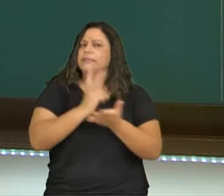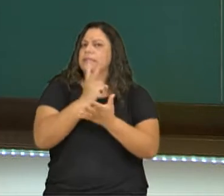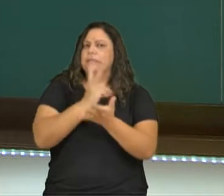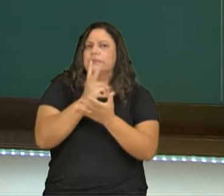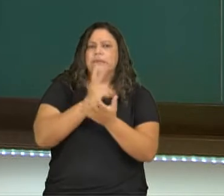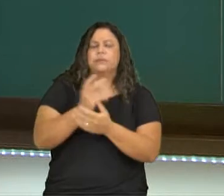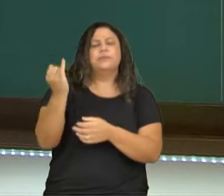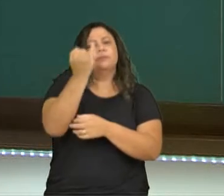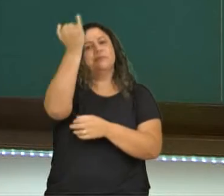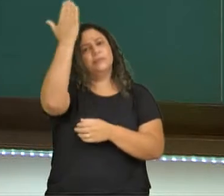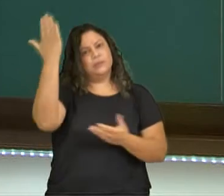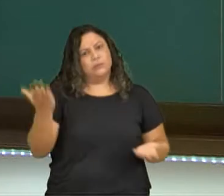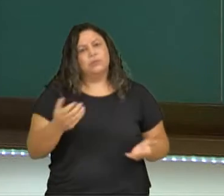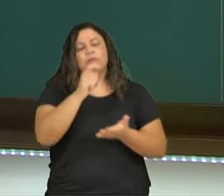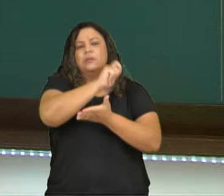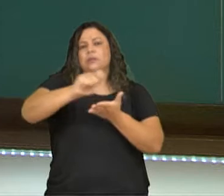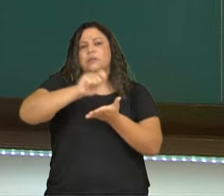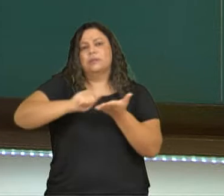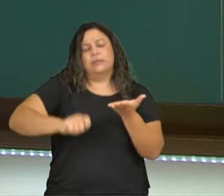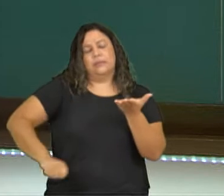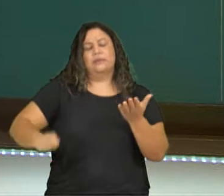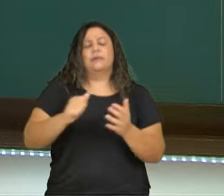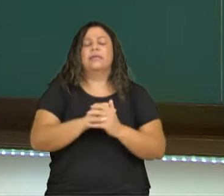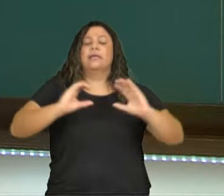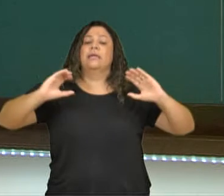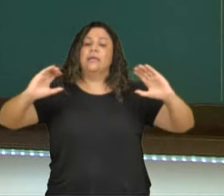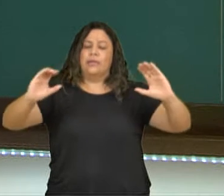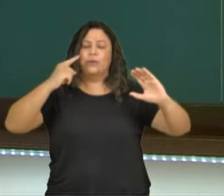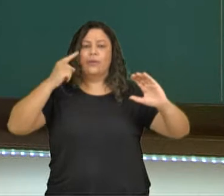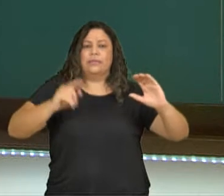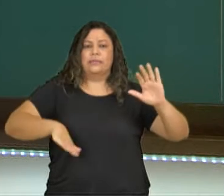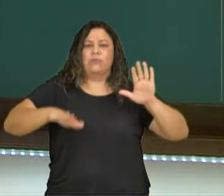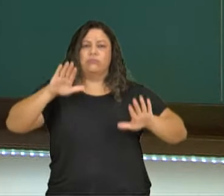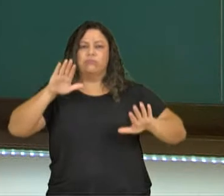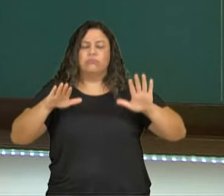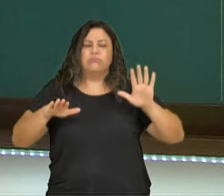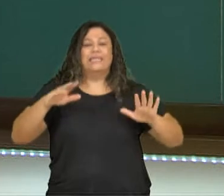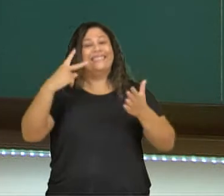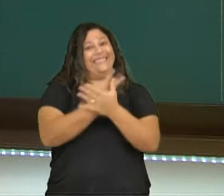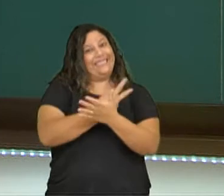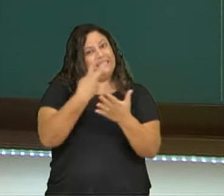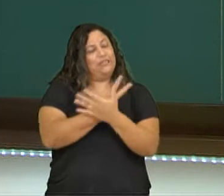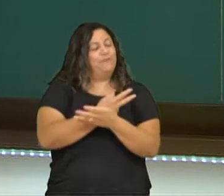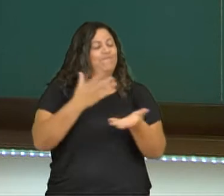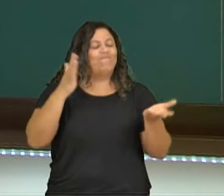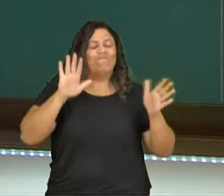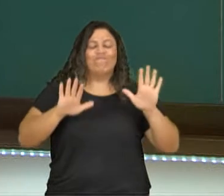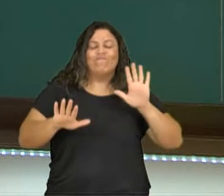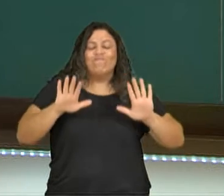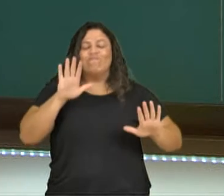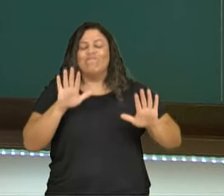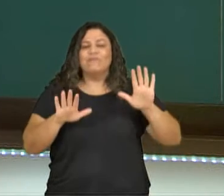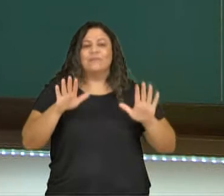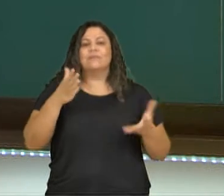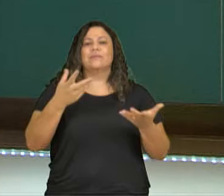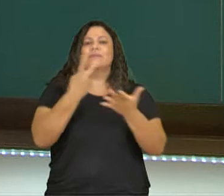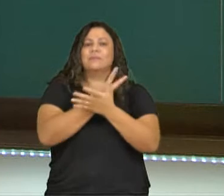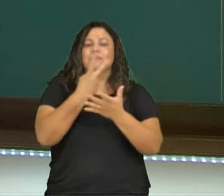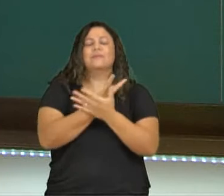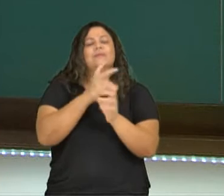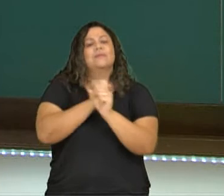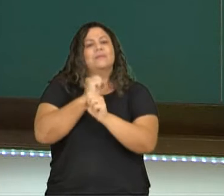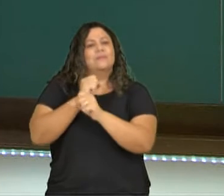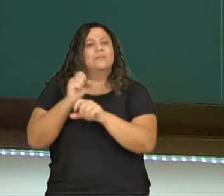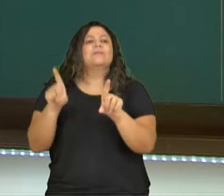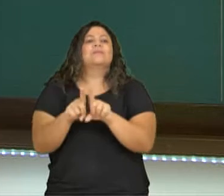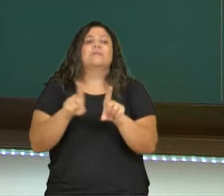mais importantes, escrever a equação balanceada. Errou no balanceamento, errou no cálculo, tá certo? Tem que ter